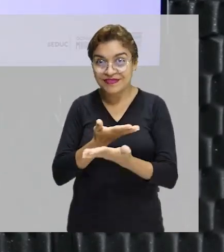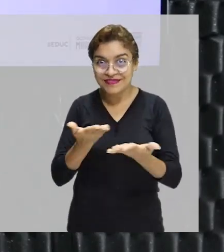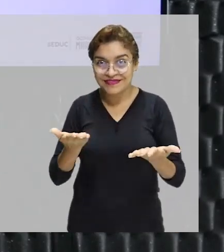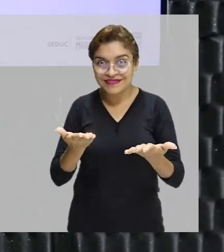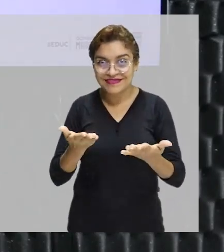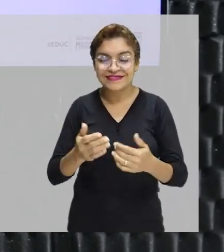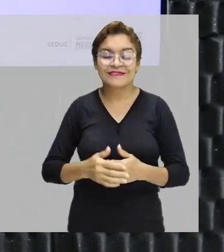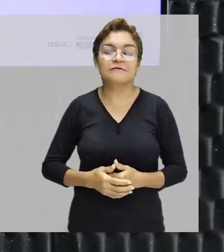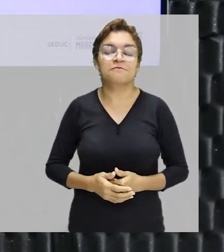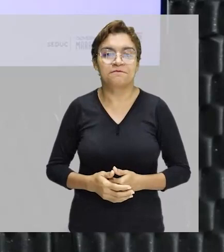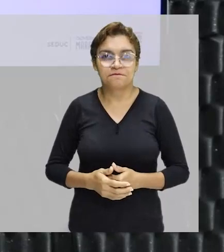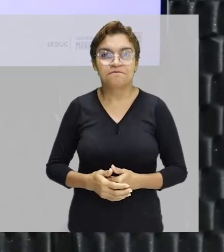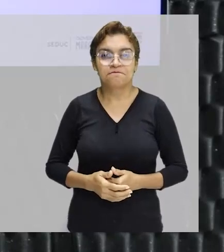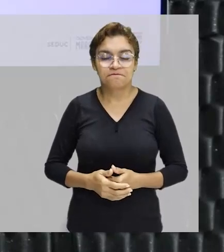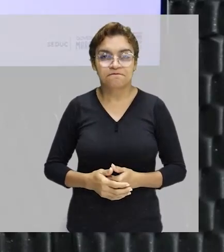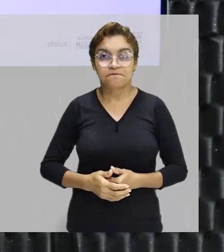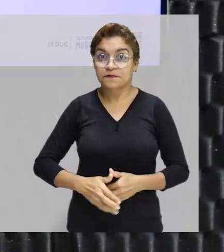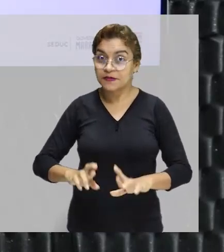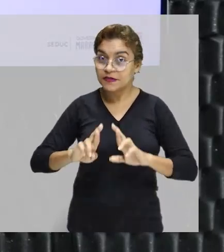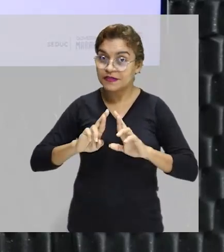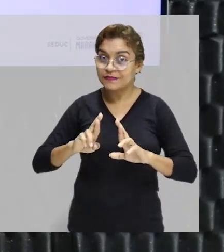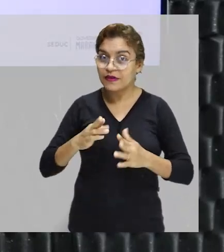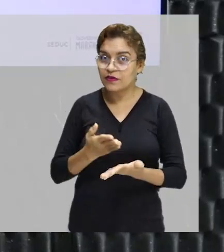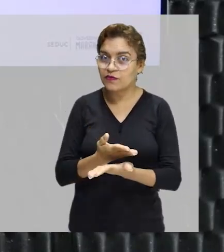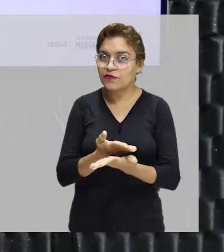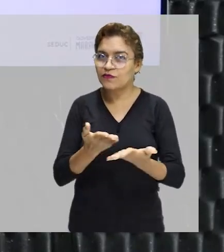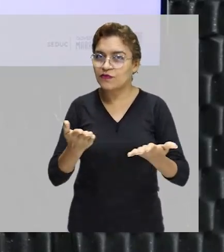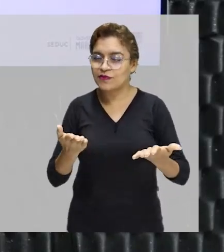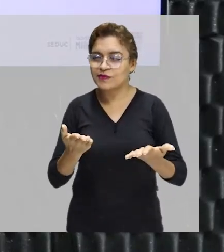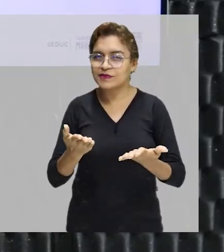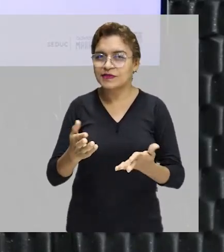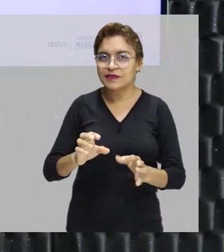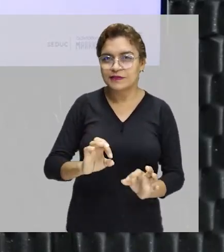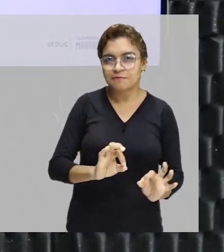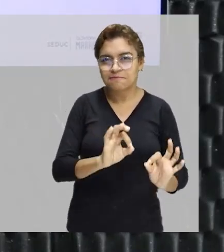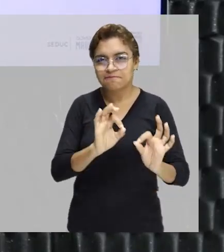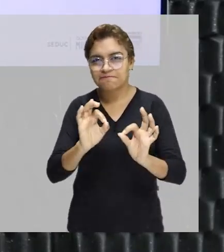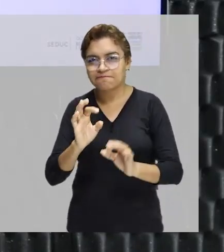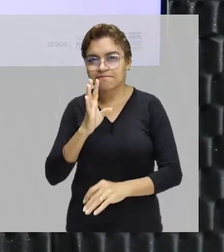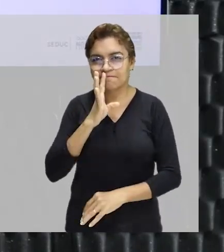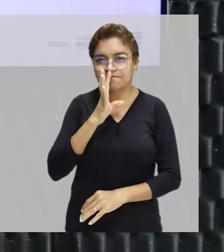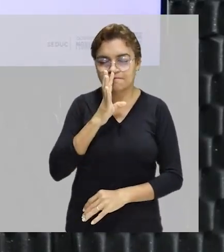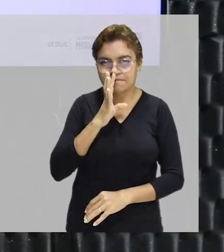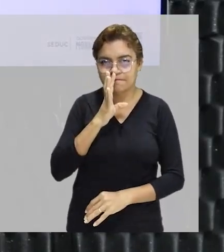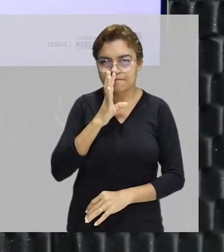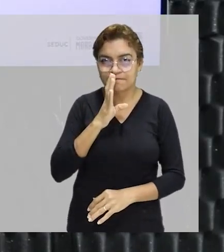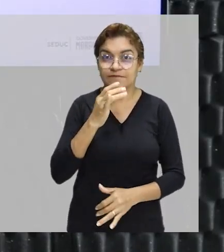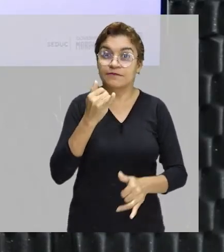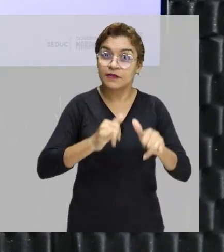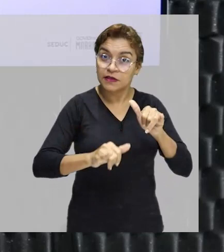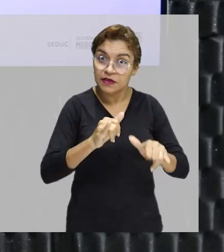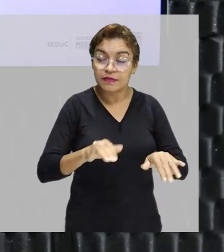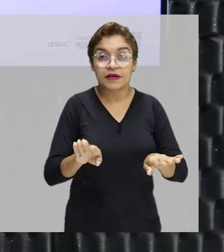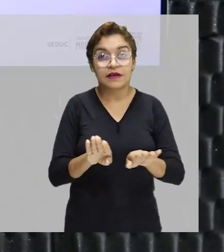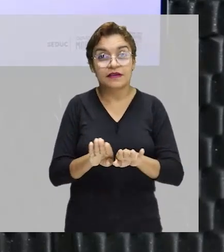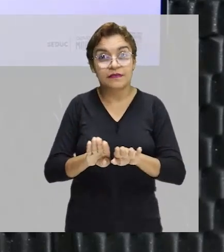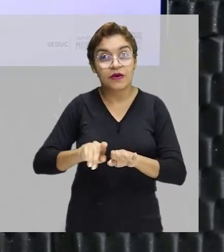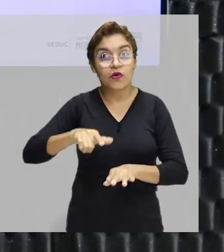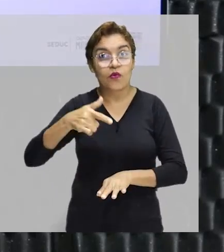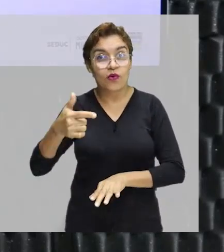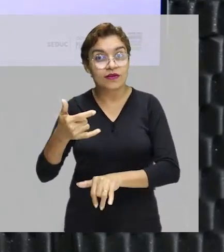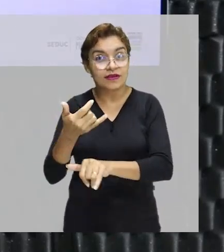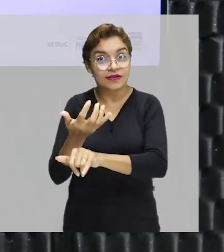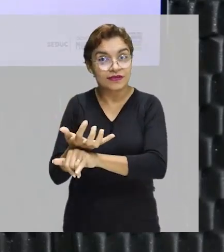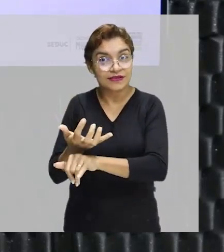Bom, espero que vocês estejam acompanhando as nossas aulas, não apenas as aulas de Química, mas também dos outros componentes curriculares. E, turminha,